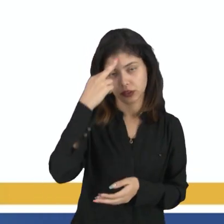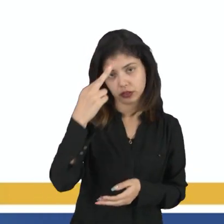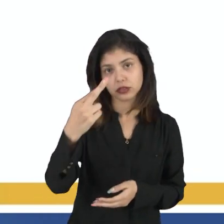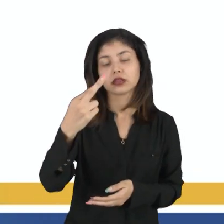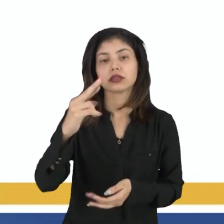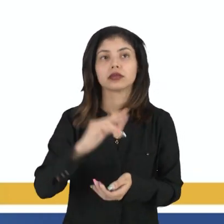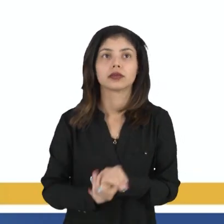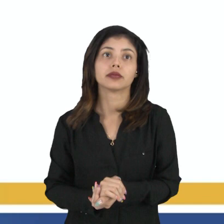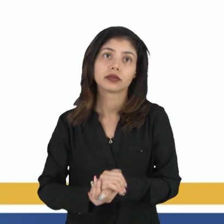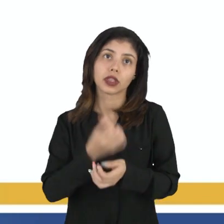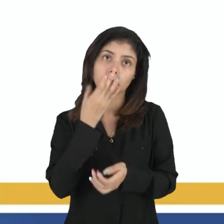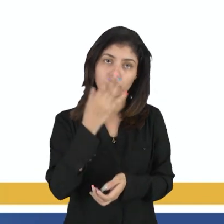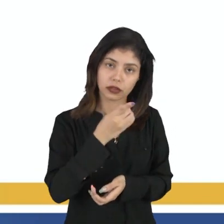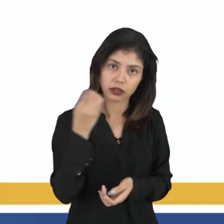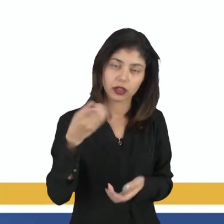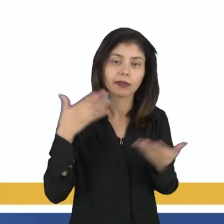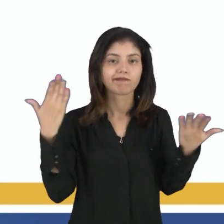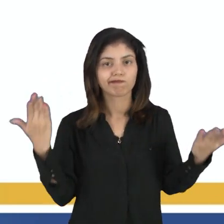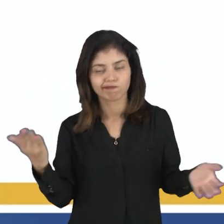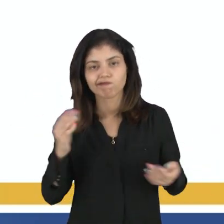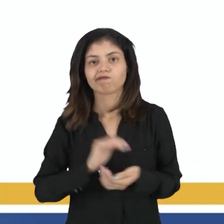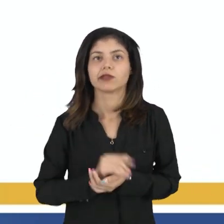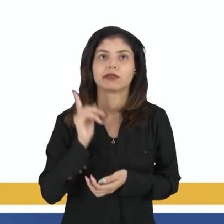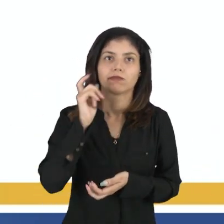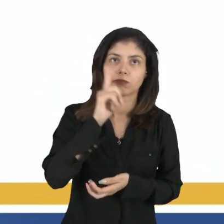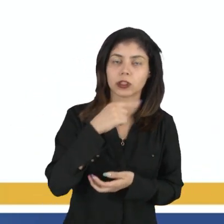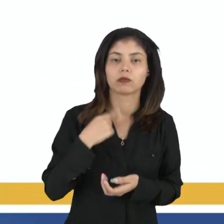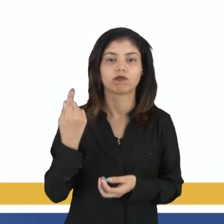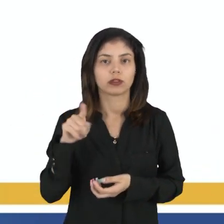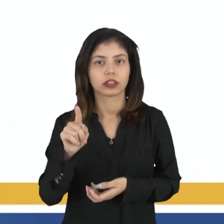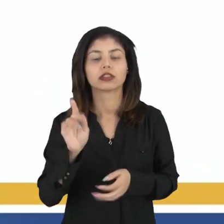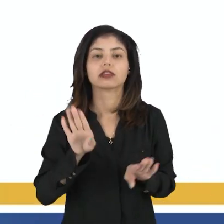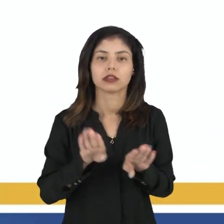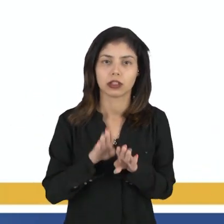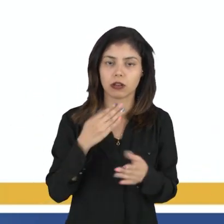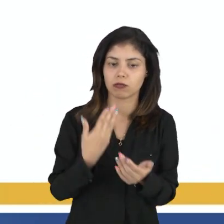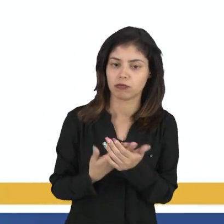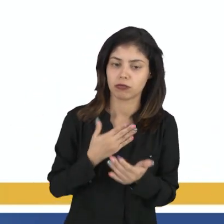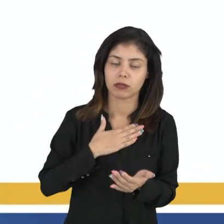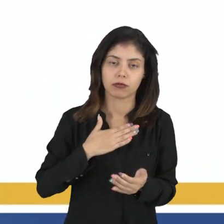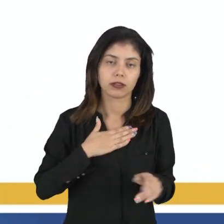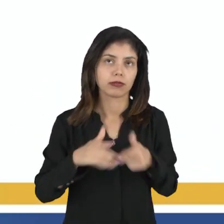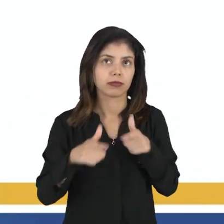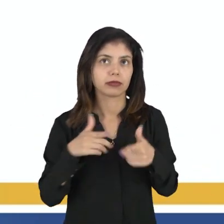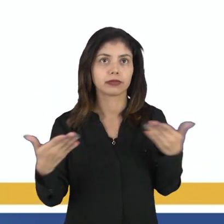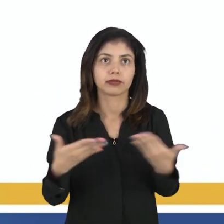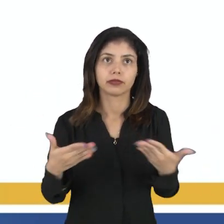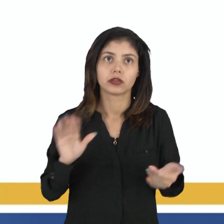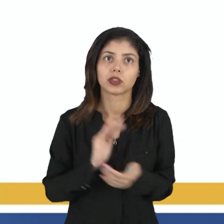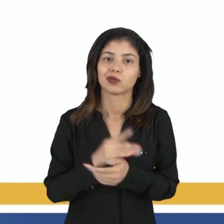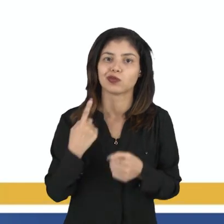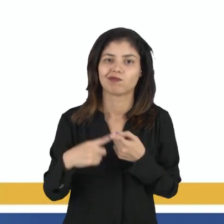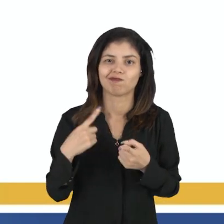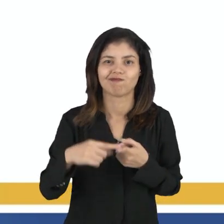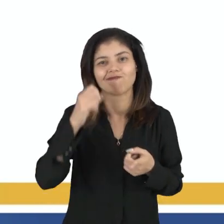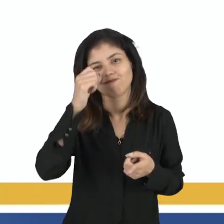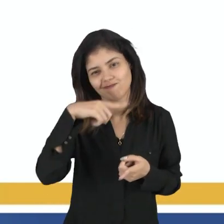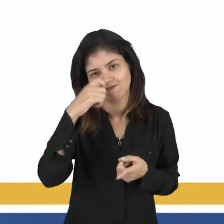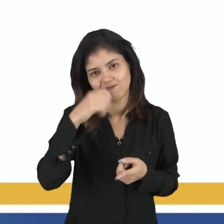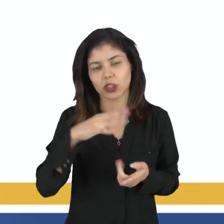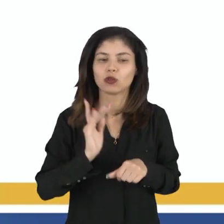senhor Roberto, bom dia. Infelizmente não poderei comparecer ao trabalho hoje, pois estou com um